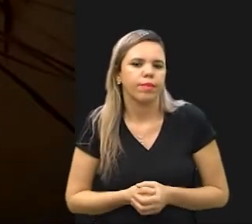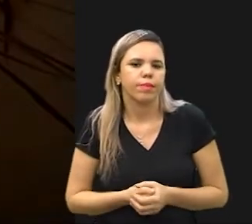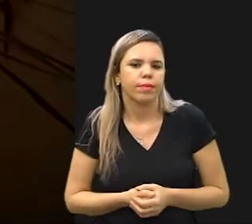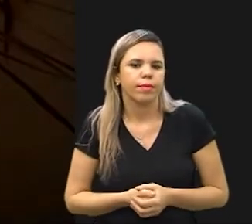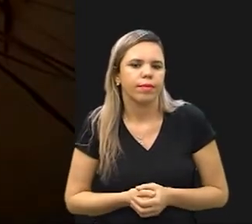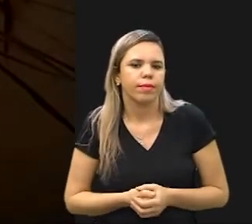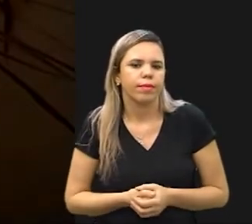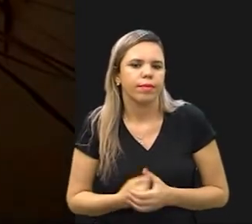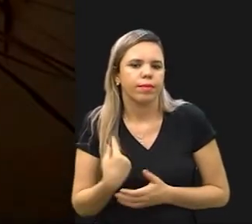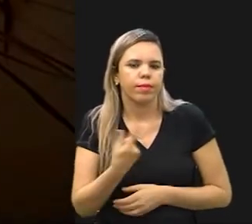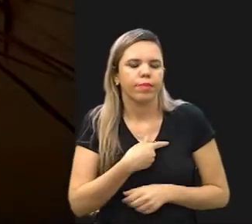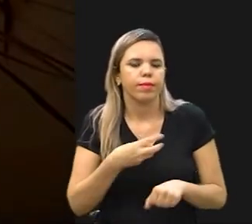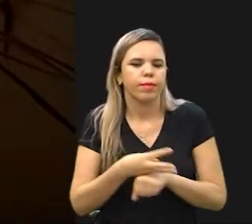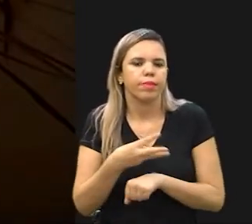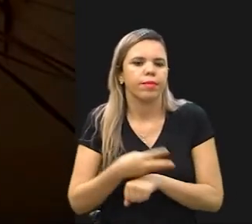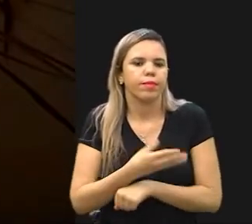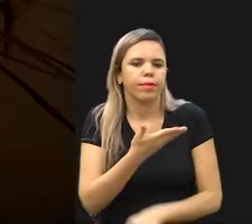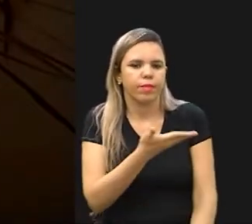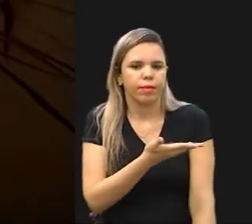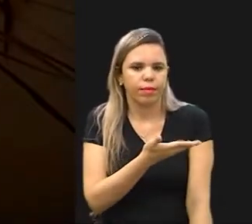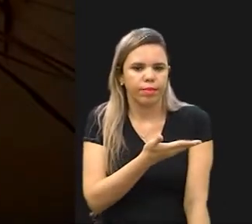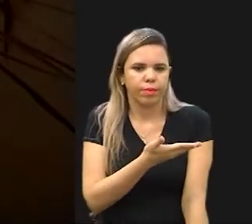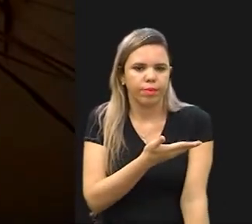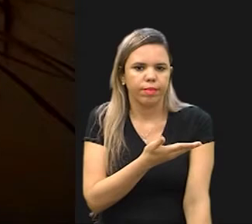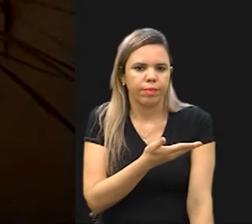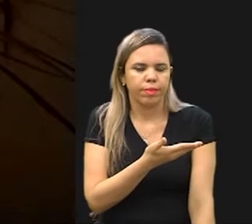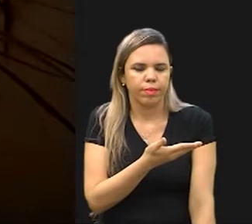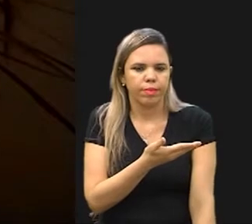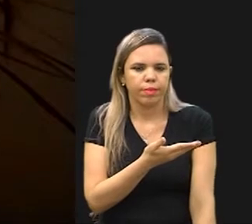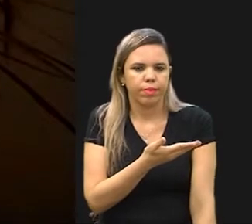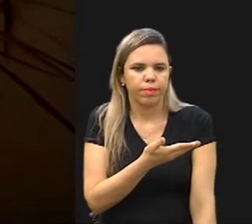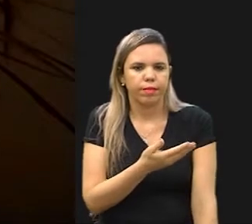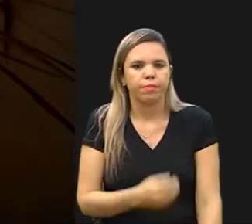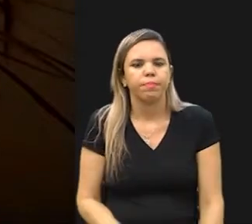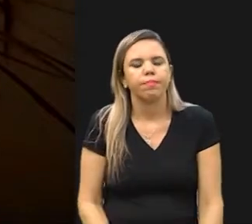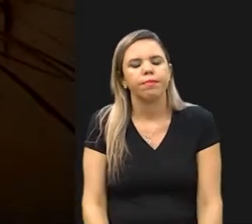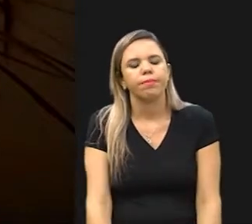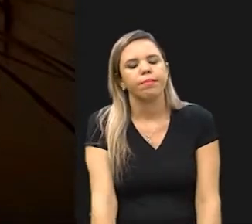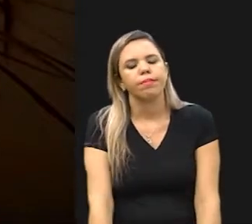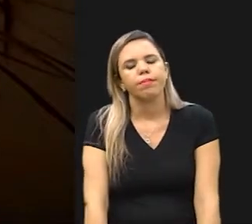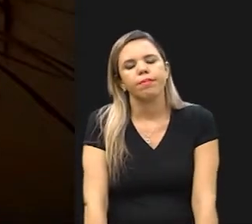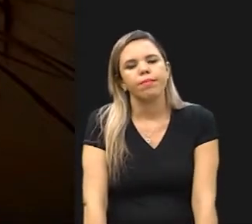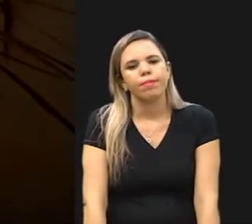@guaraipo_compostagem ou através do nosso WhatsApp, que é o 19